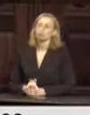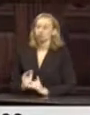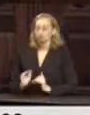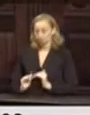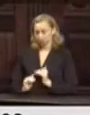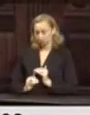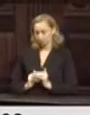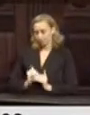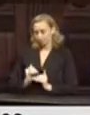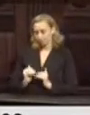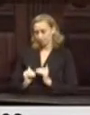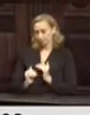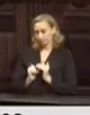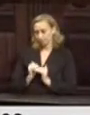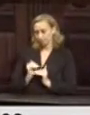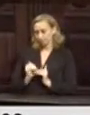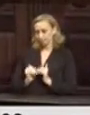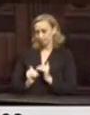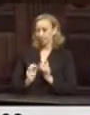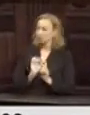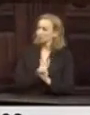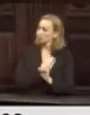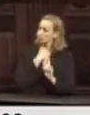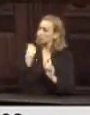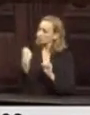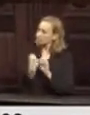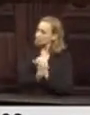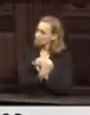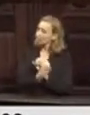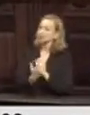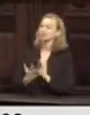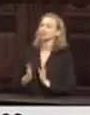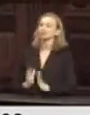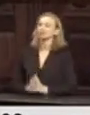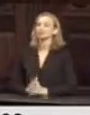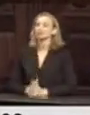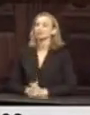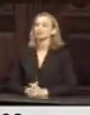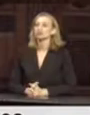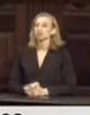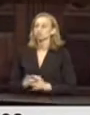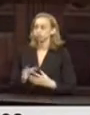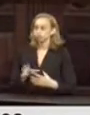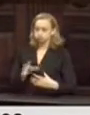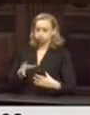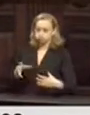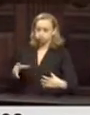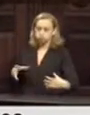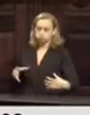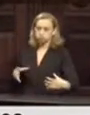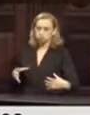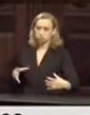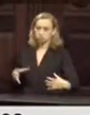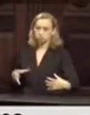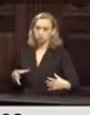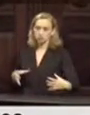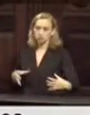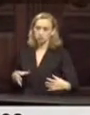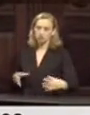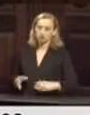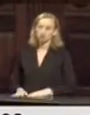desenvolvimento da sociedade, com o crescimento das